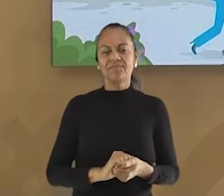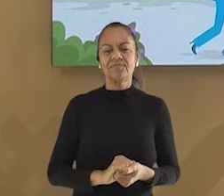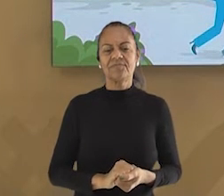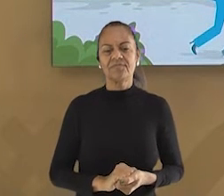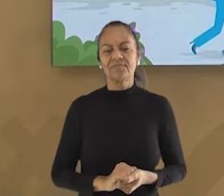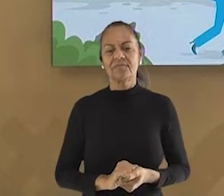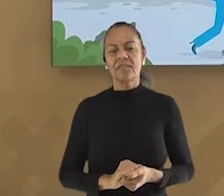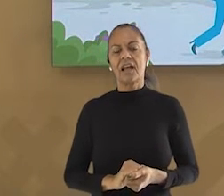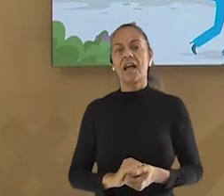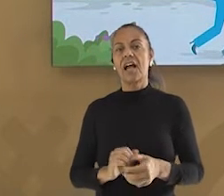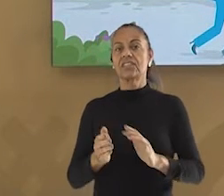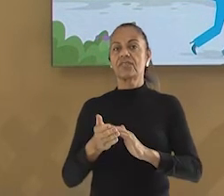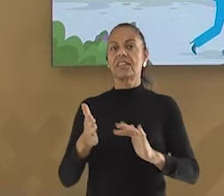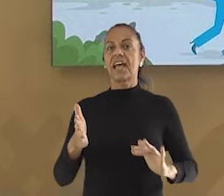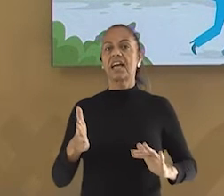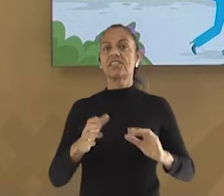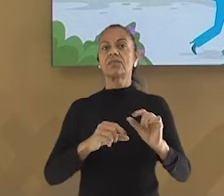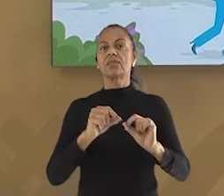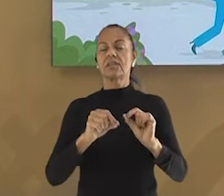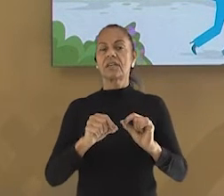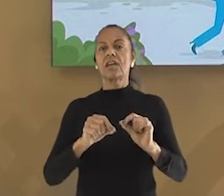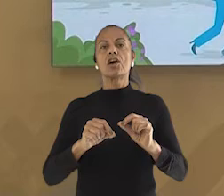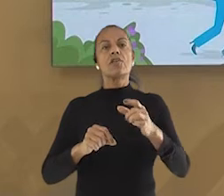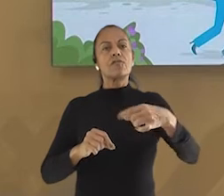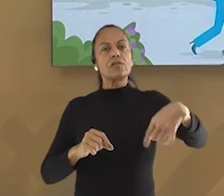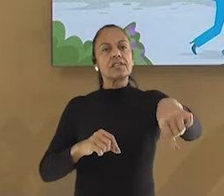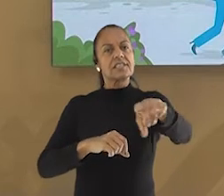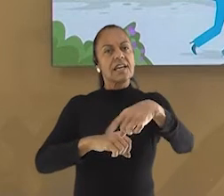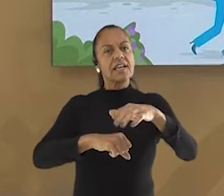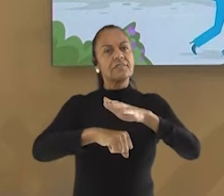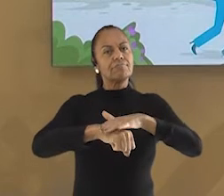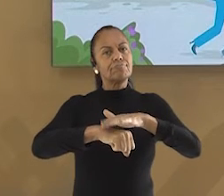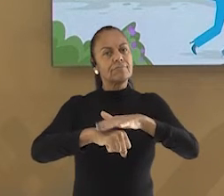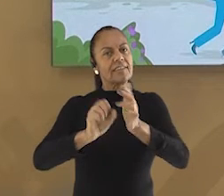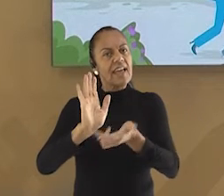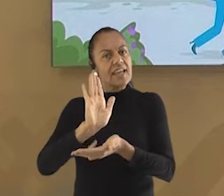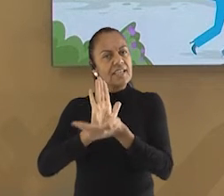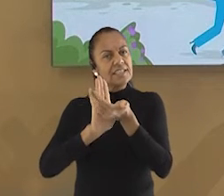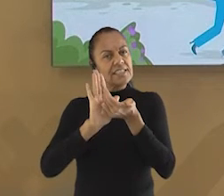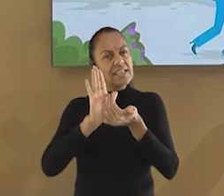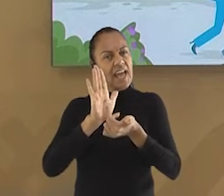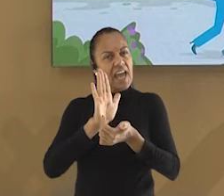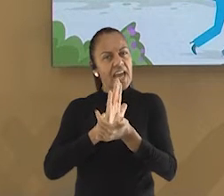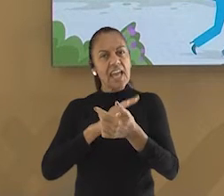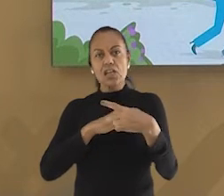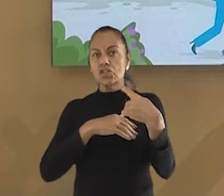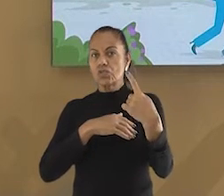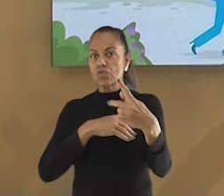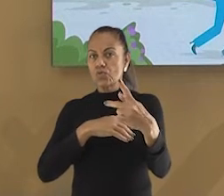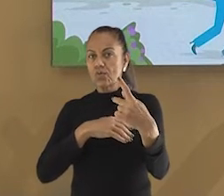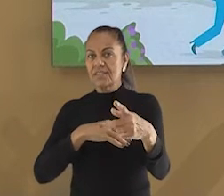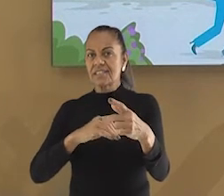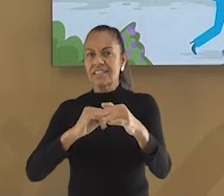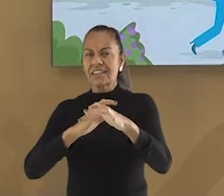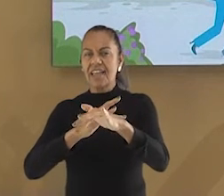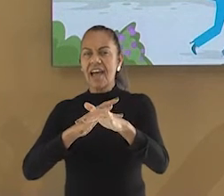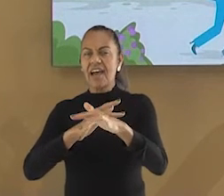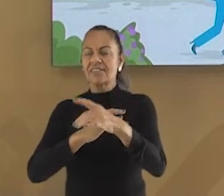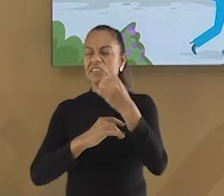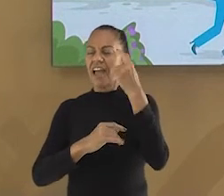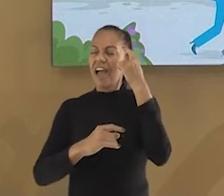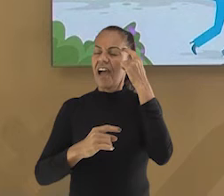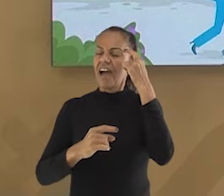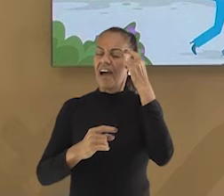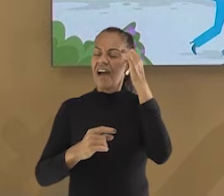a seguinte: desenhe e planeje a sua cidade funcional. Pense no formato que você gostaria que ela